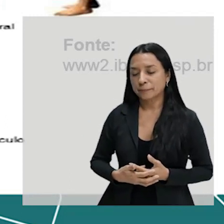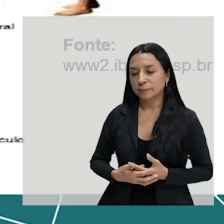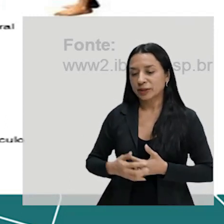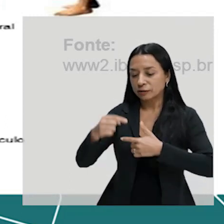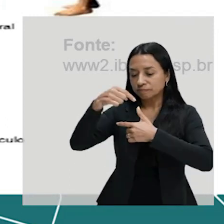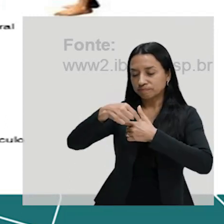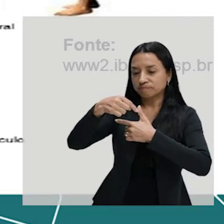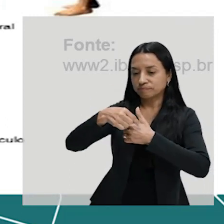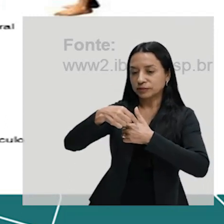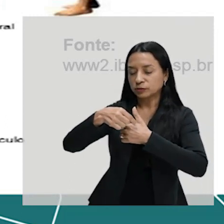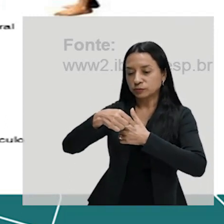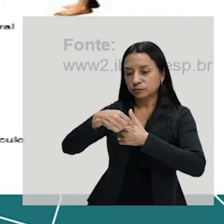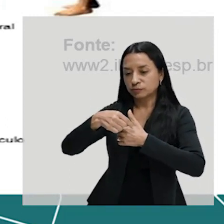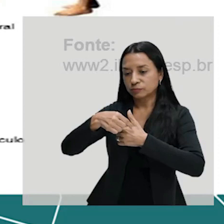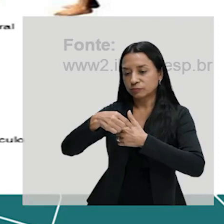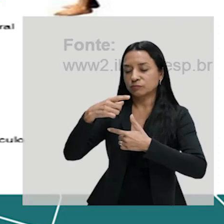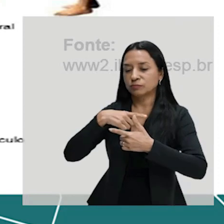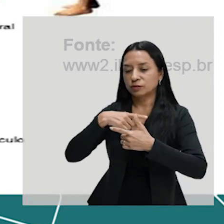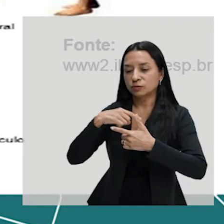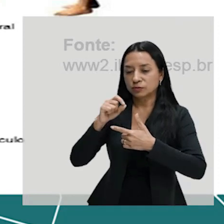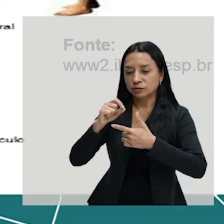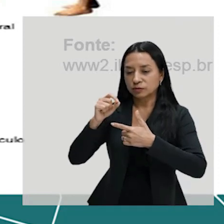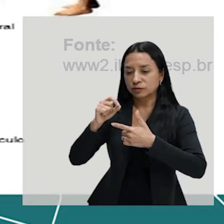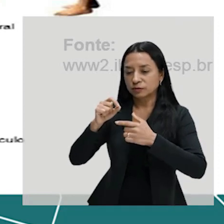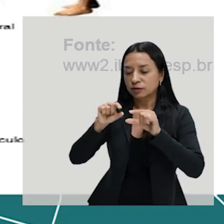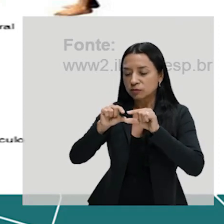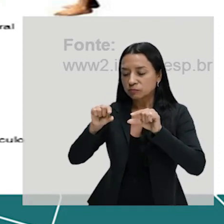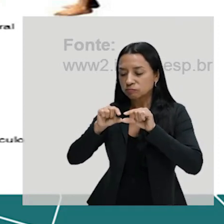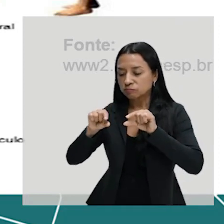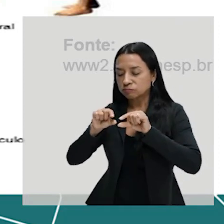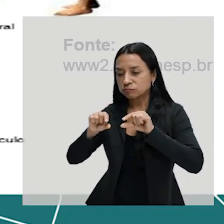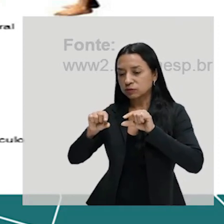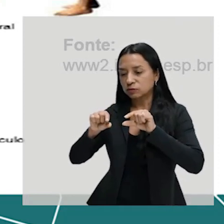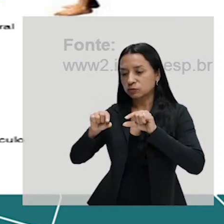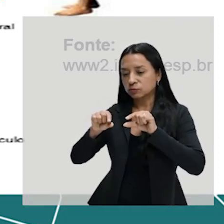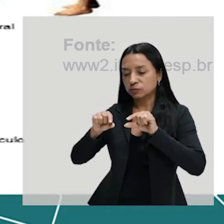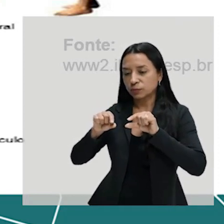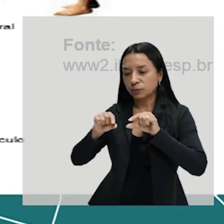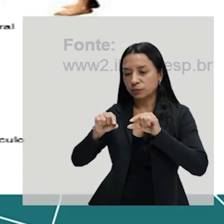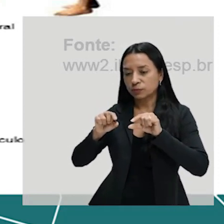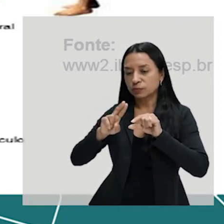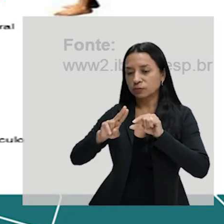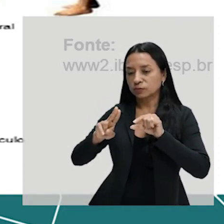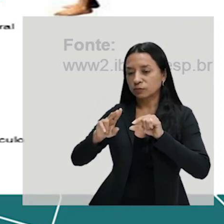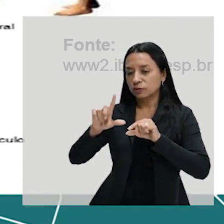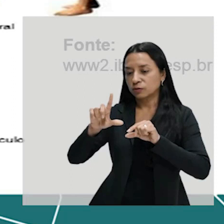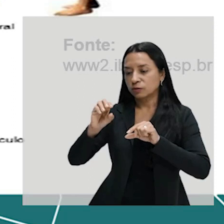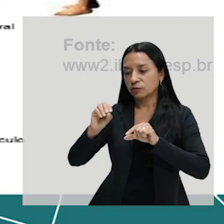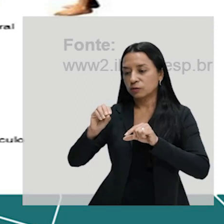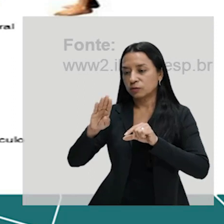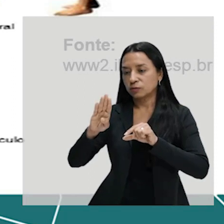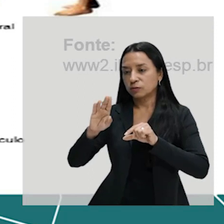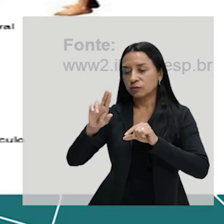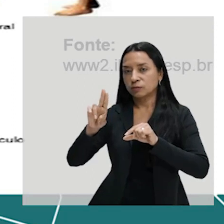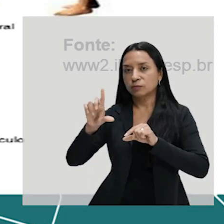esse testículo ele tem espaços no interior dele esses espaços nós chamamos de lóbulos tá